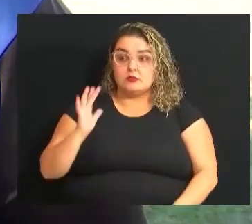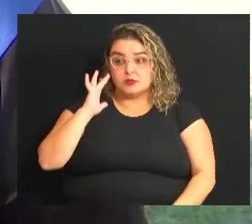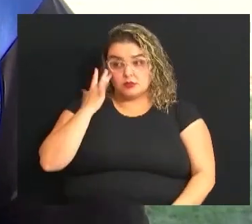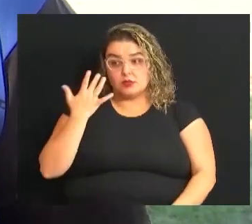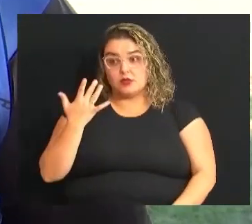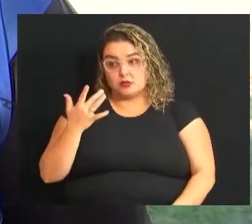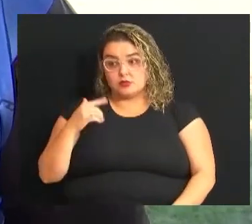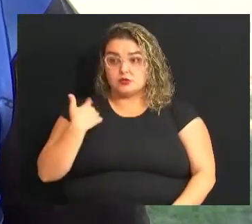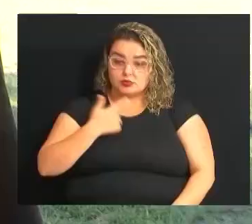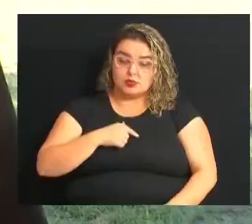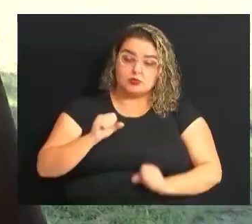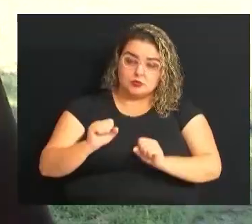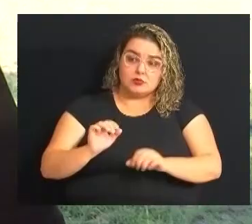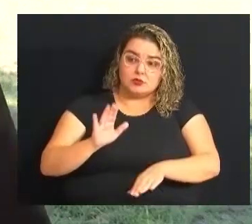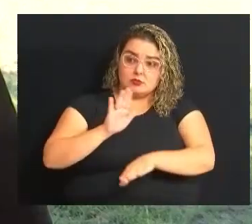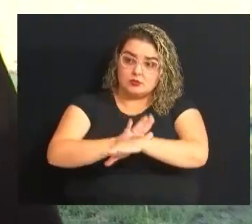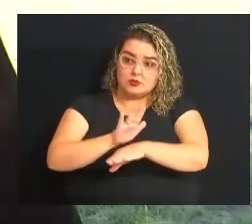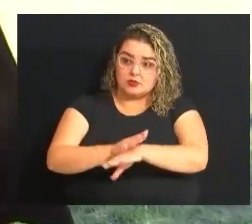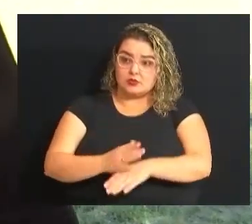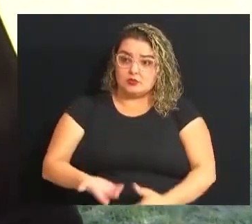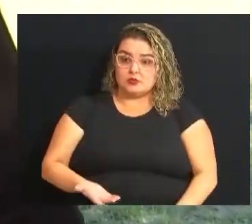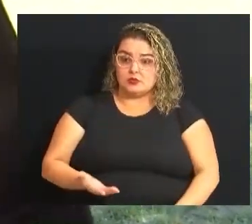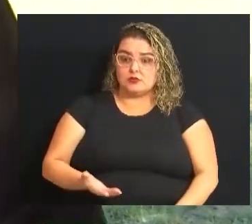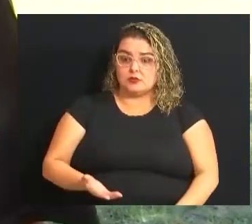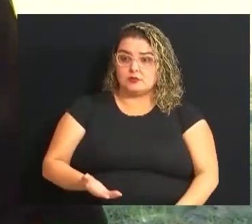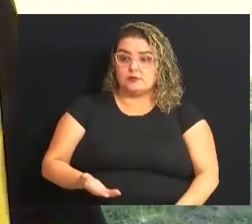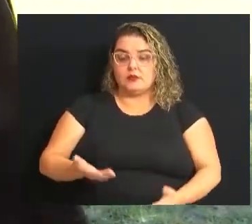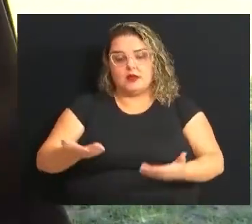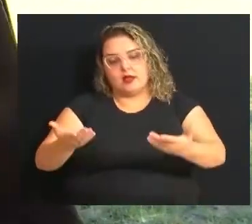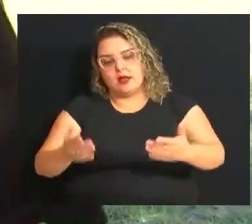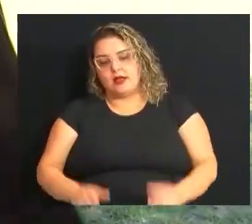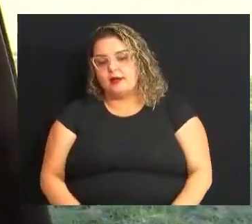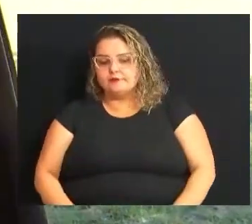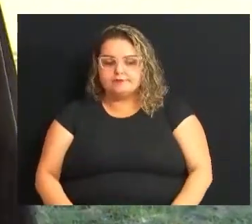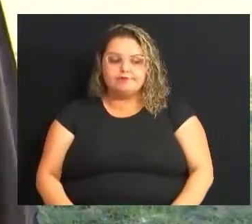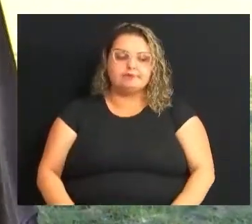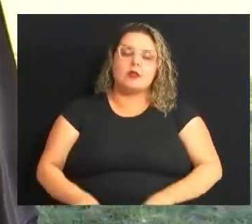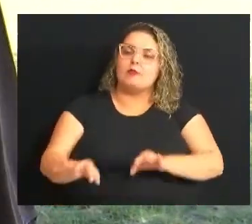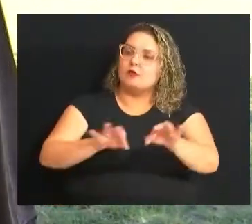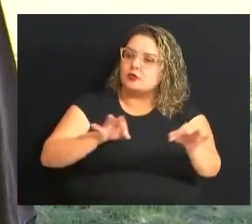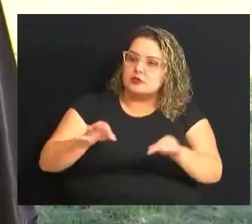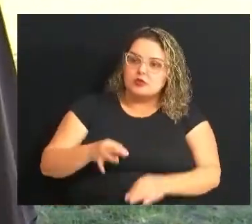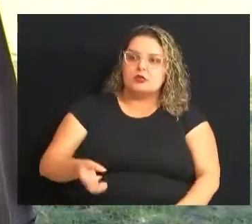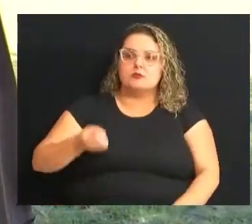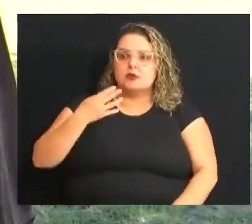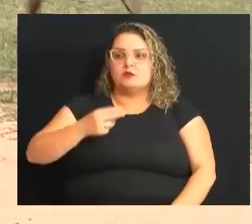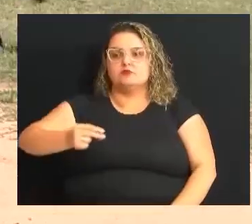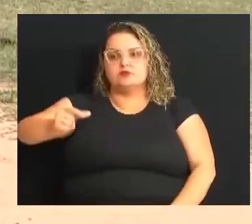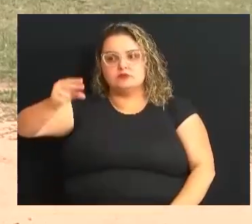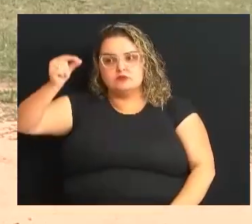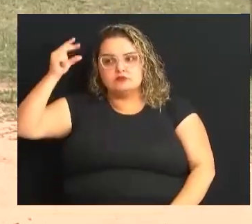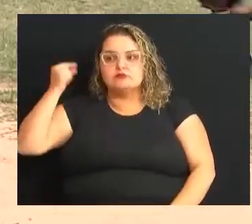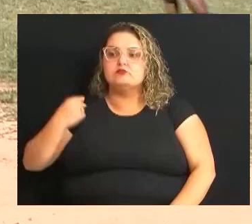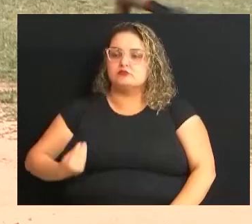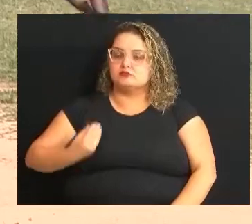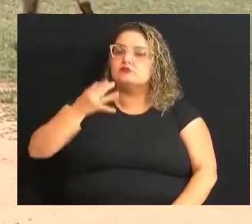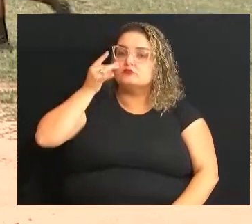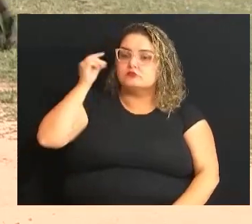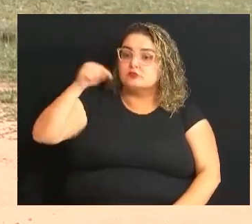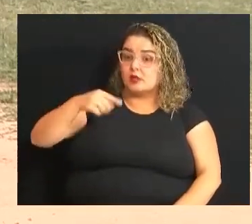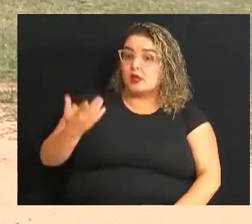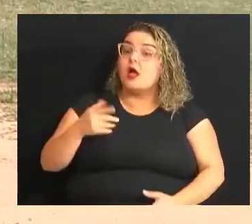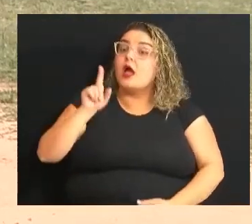formação do cidadão. Ah, cara, é um projeto muito bom, faz tempo já que eu tô aqui. E o